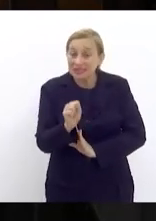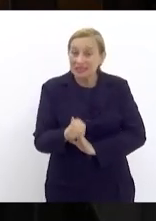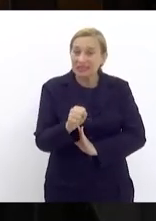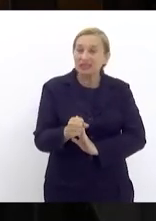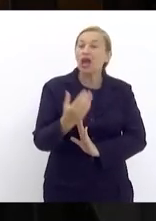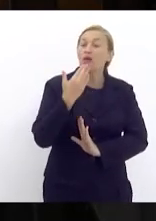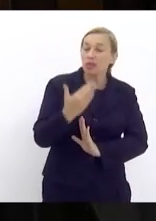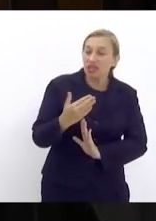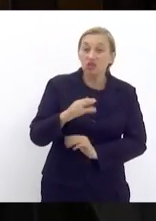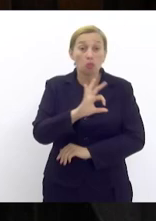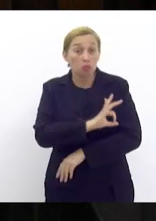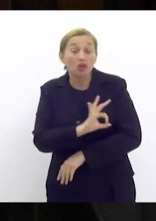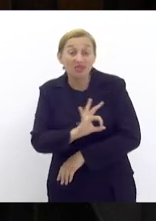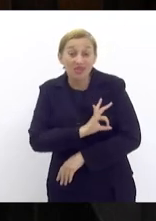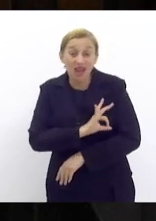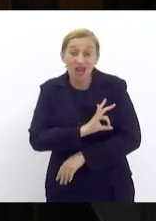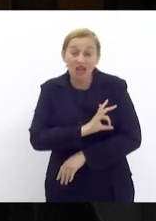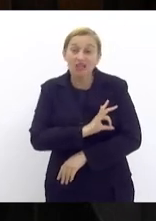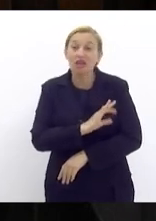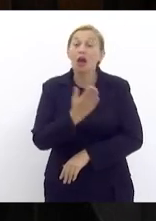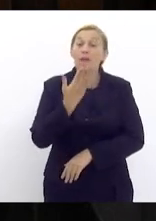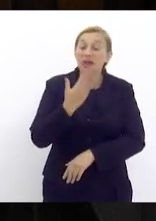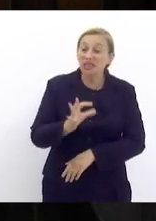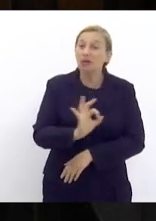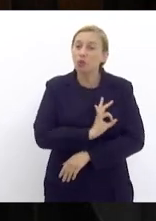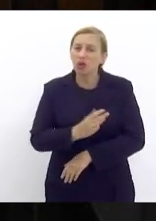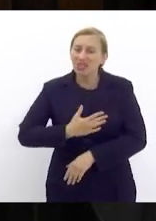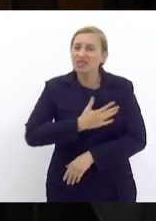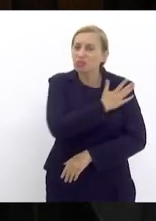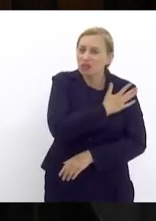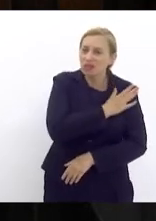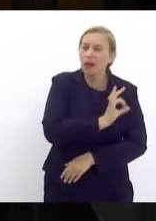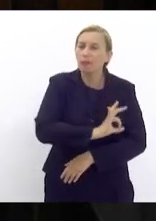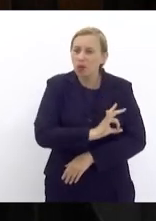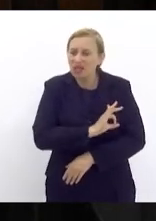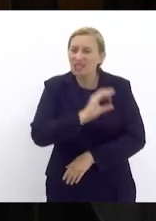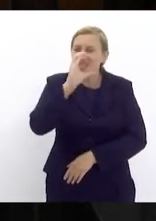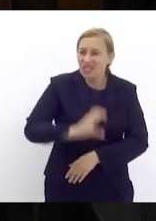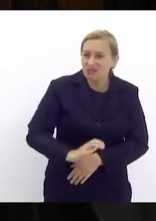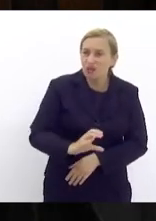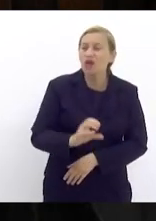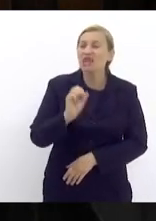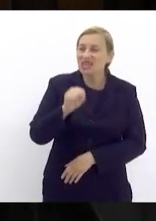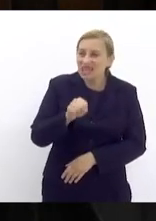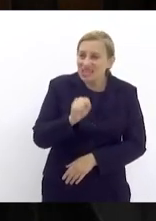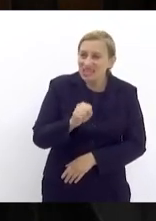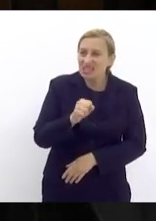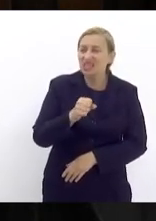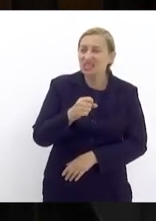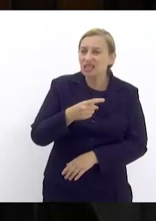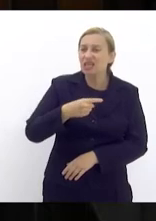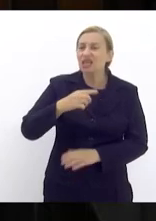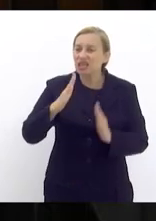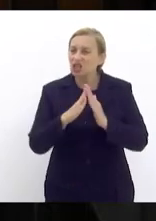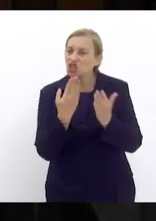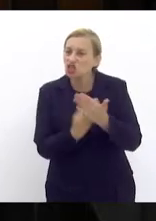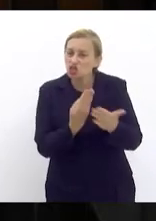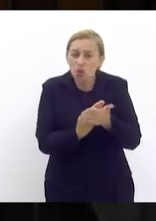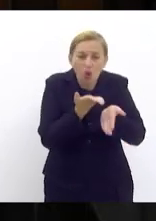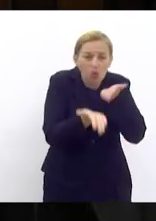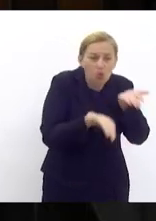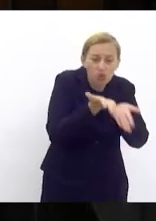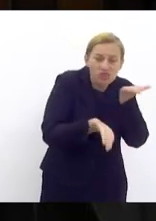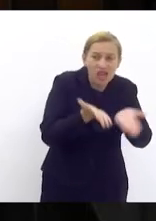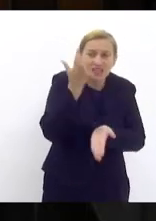aos policiais, pedindo à polícia militar, pedindo à polícia civil, que sim, tomasse conta das escolas. Sabemos